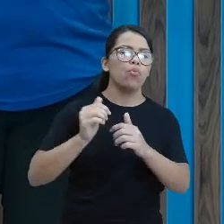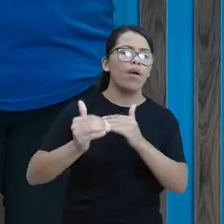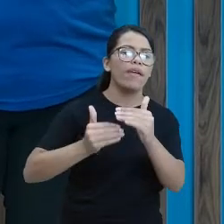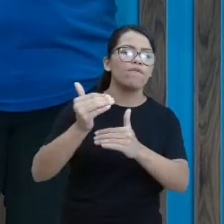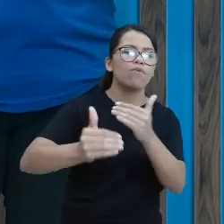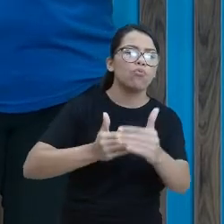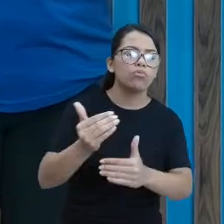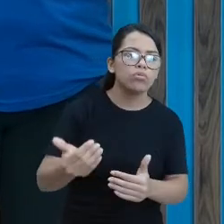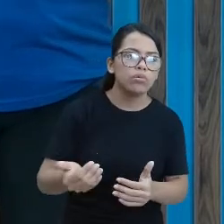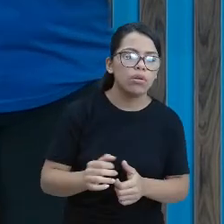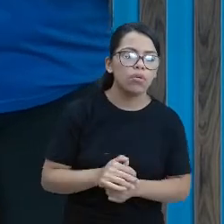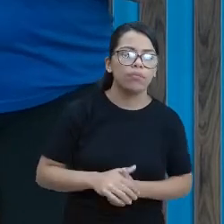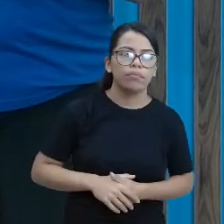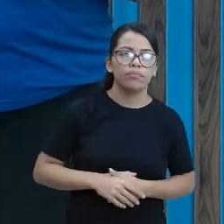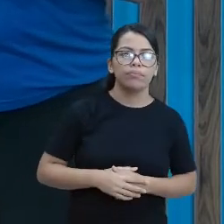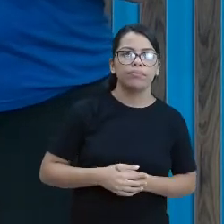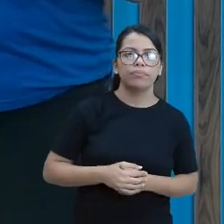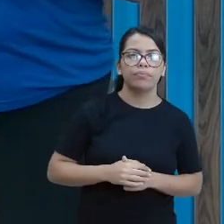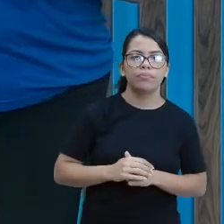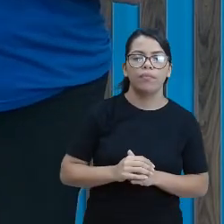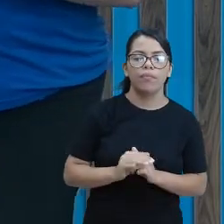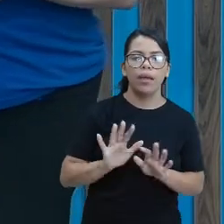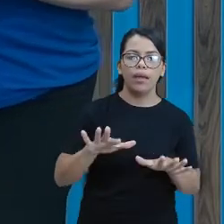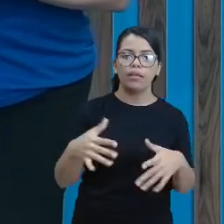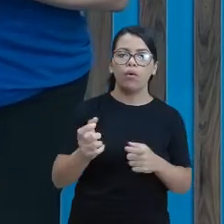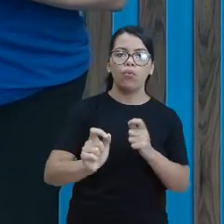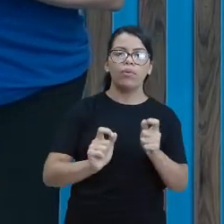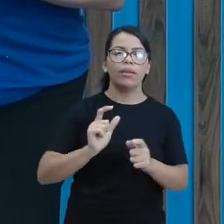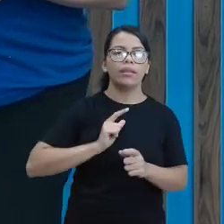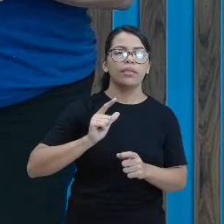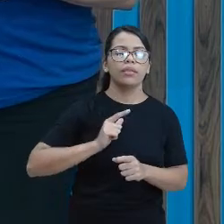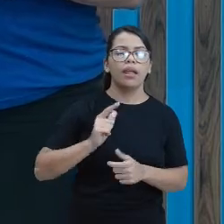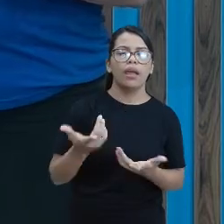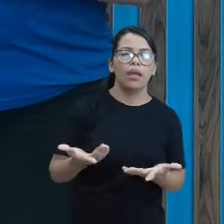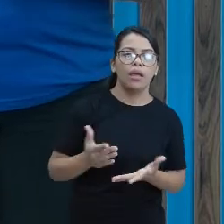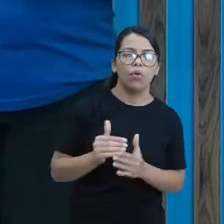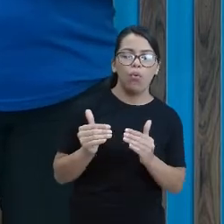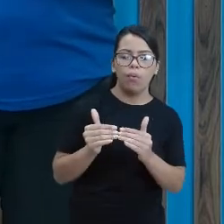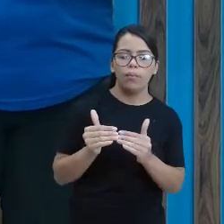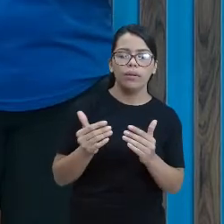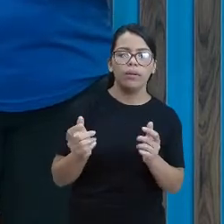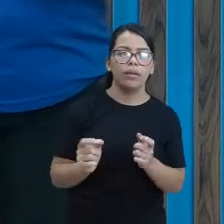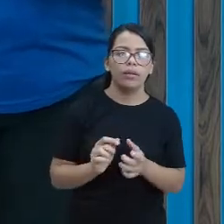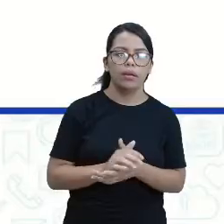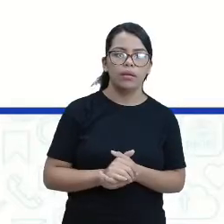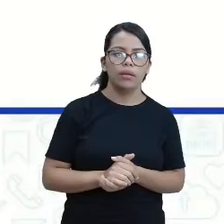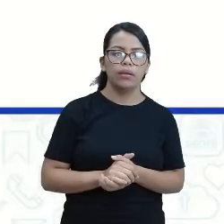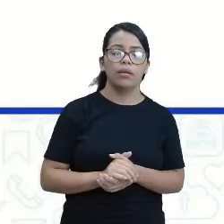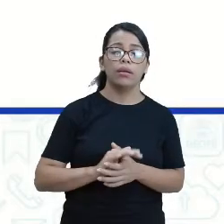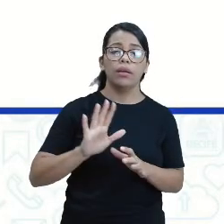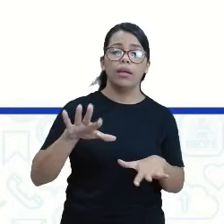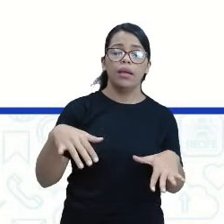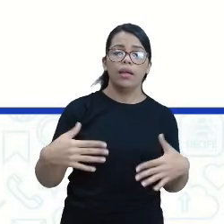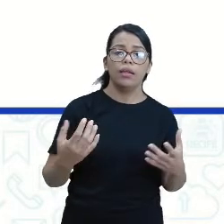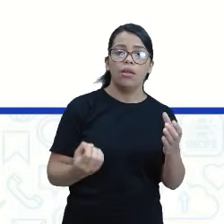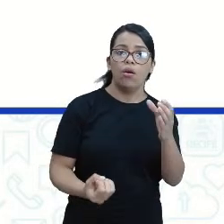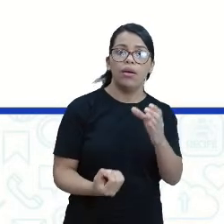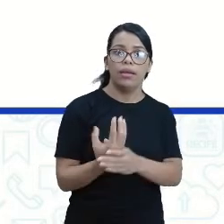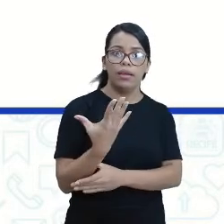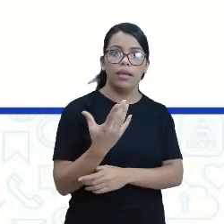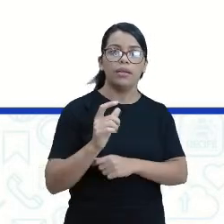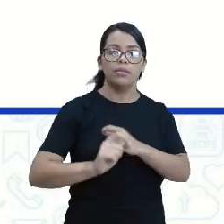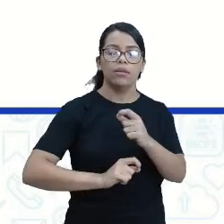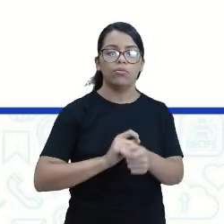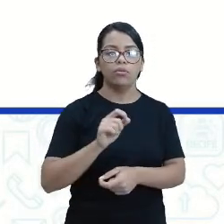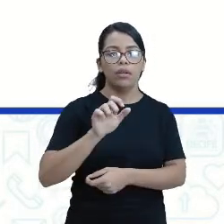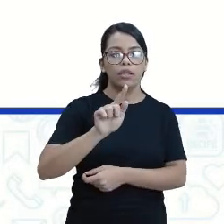A mutação e a evolução. O que é que tem a ver isso, né? Então, ó, essas mutações são o quê? Surgimentos desses genes